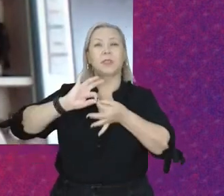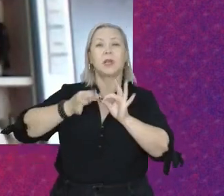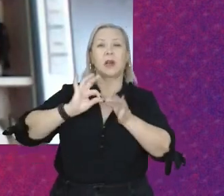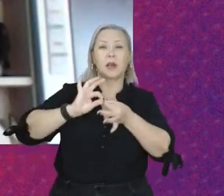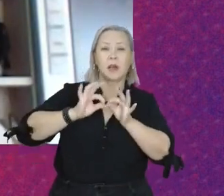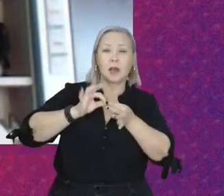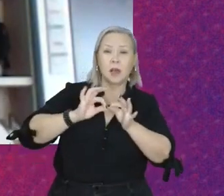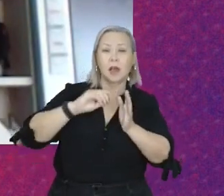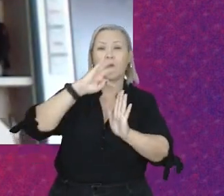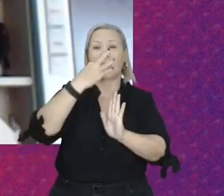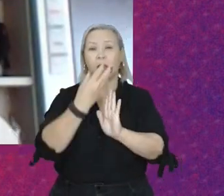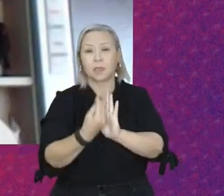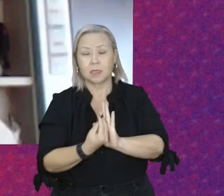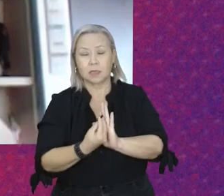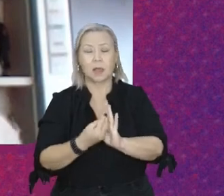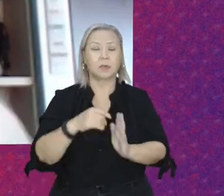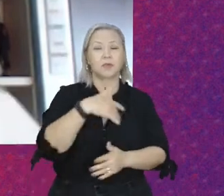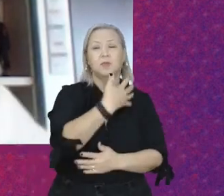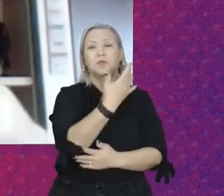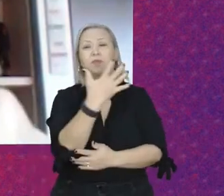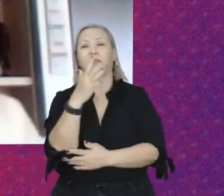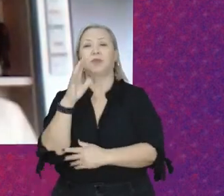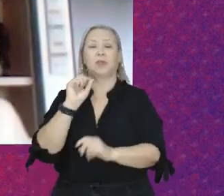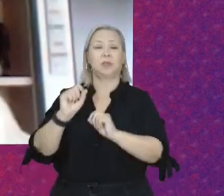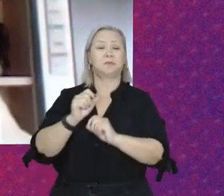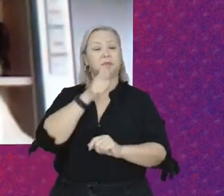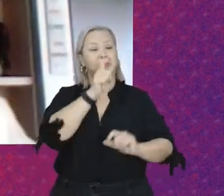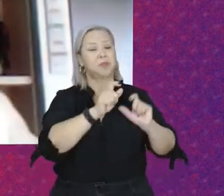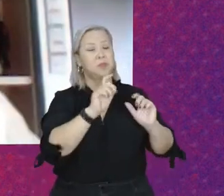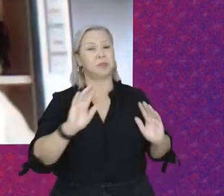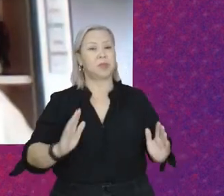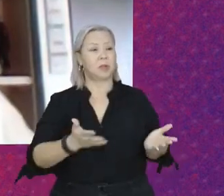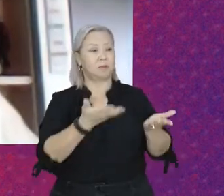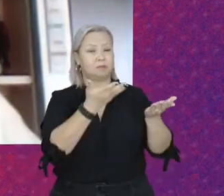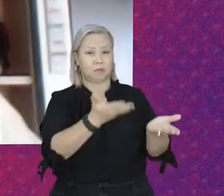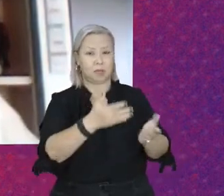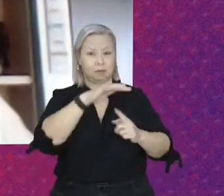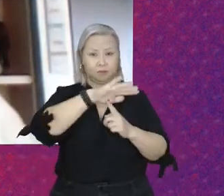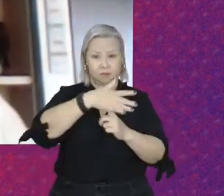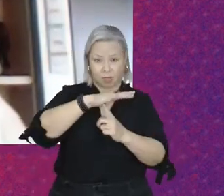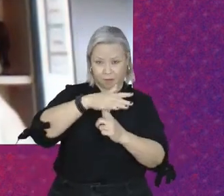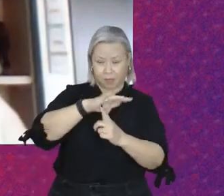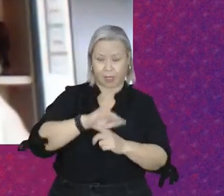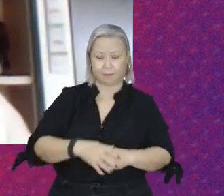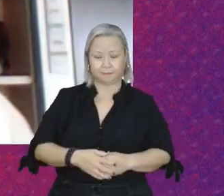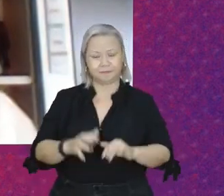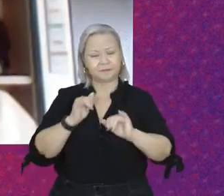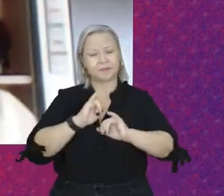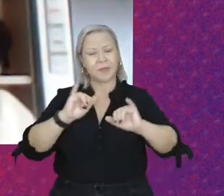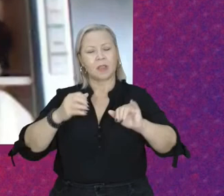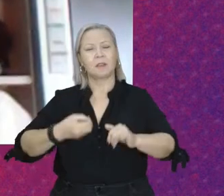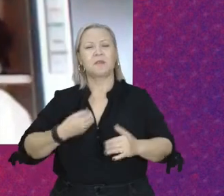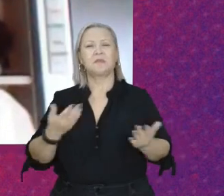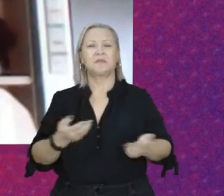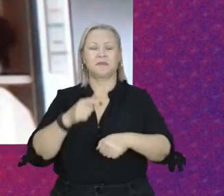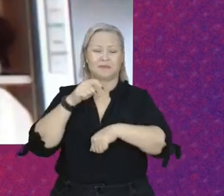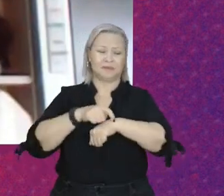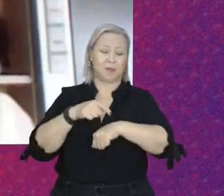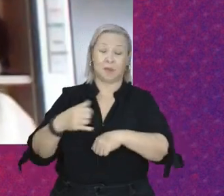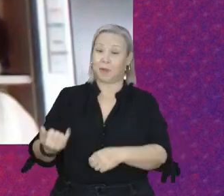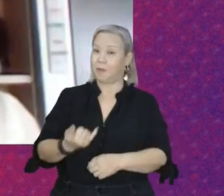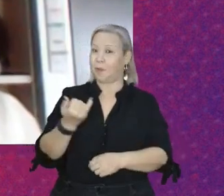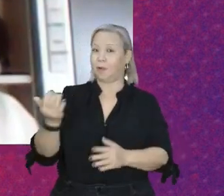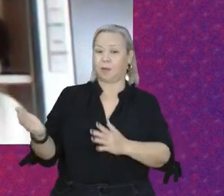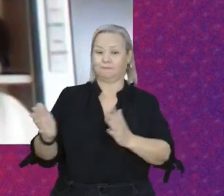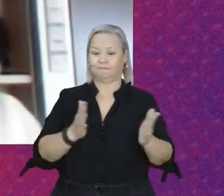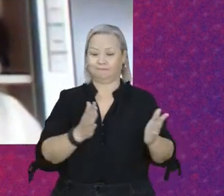Toda a nossa biodiversidade, tudo estava ali contemplado naquela feira. Então, eu diria que a gente vive hoje um momento assim, muito importante.